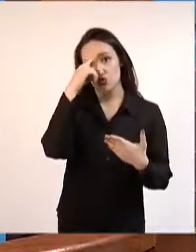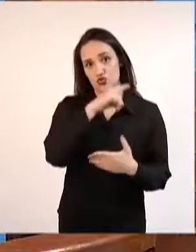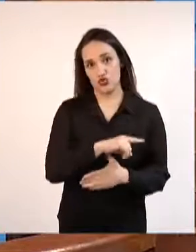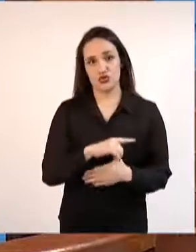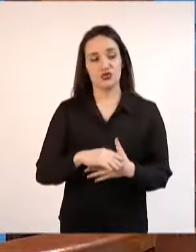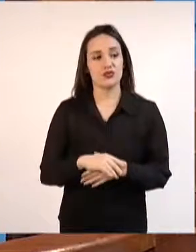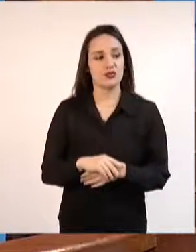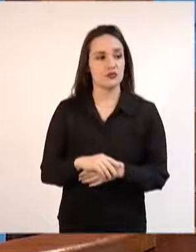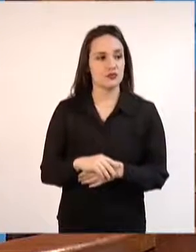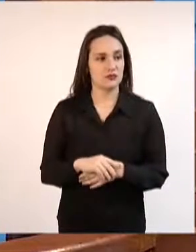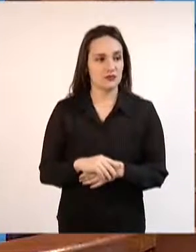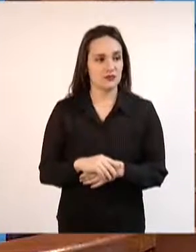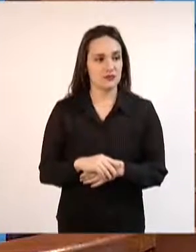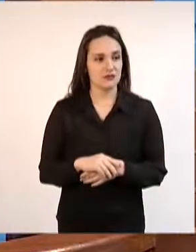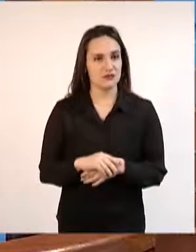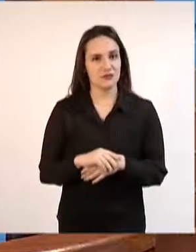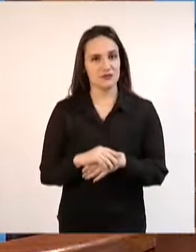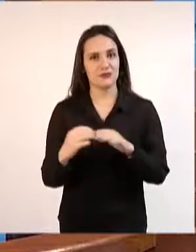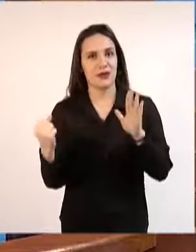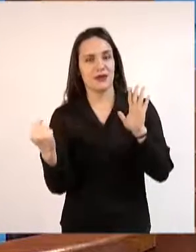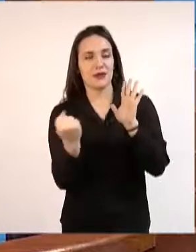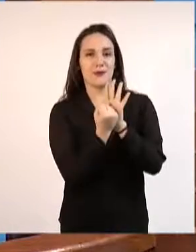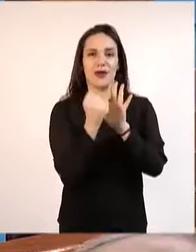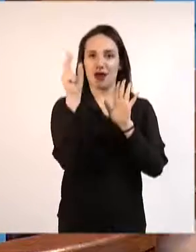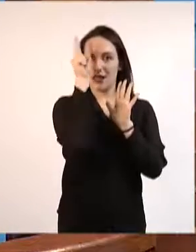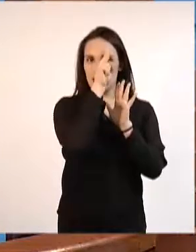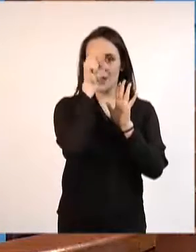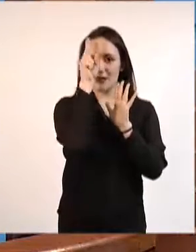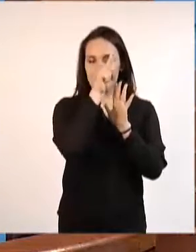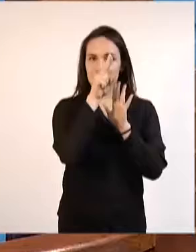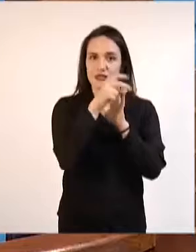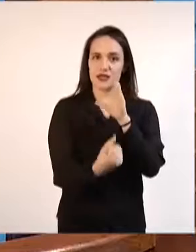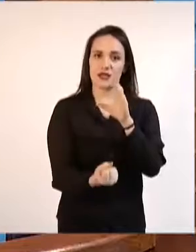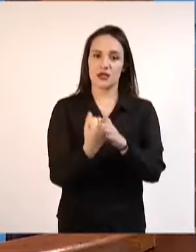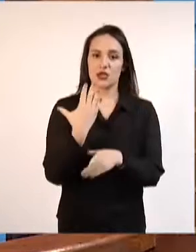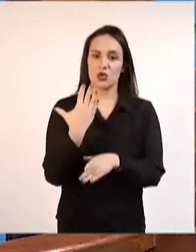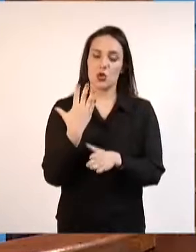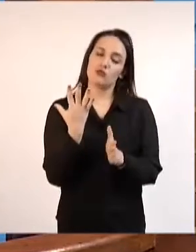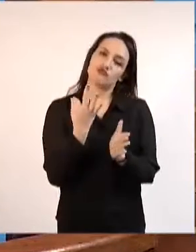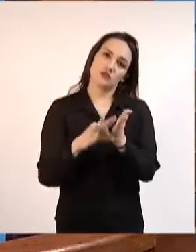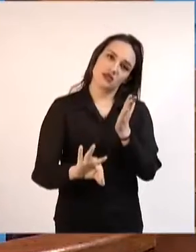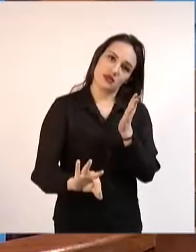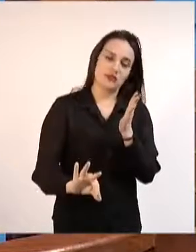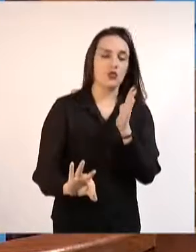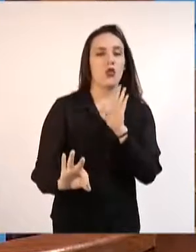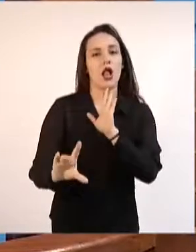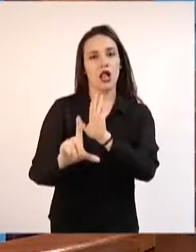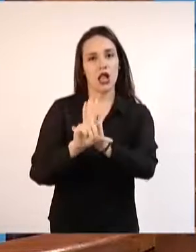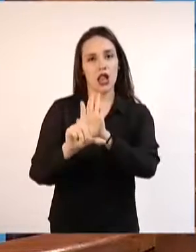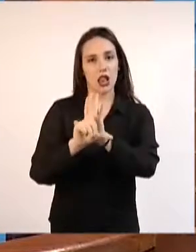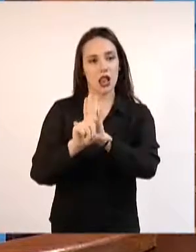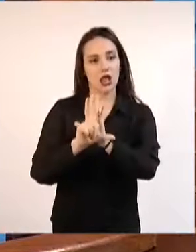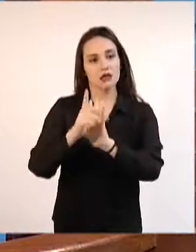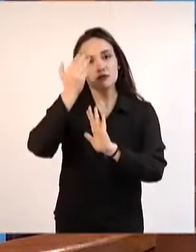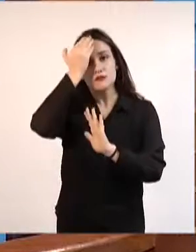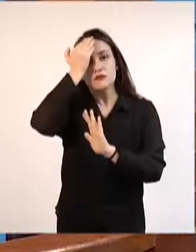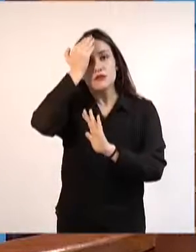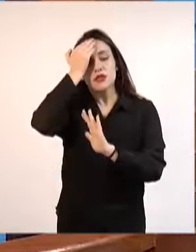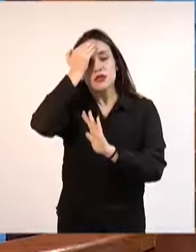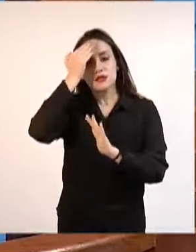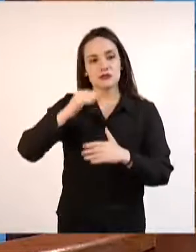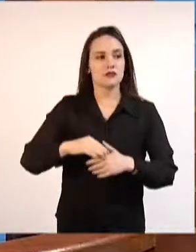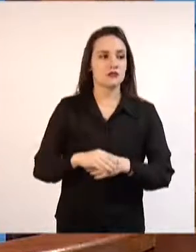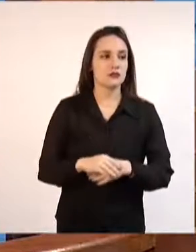estamos marcando aí no calendário a criação ou a sanção, a entrada em vigor da Lei Maria